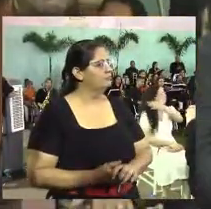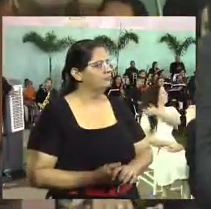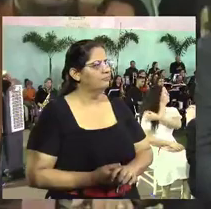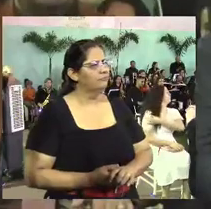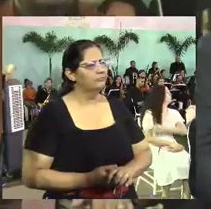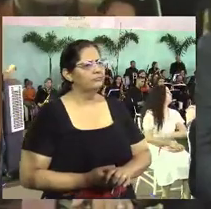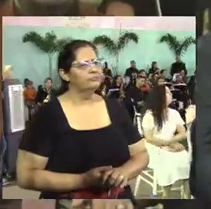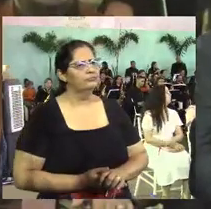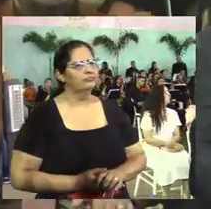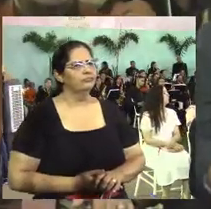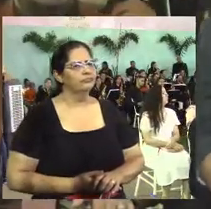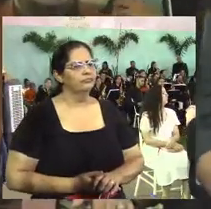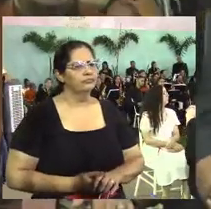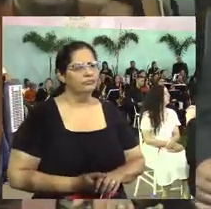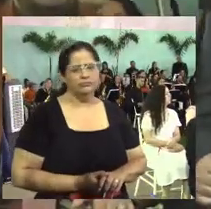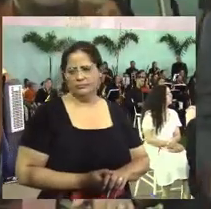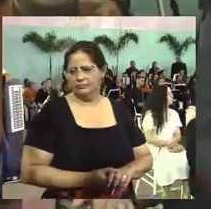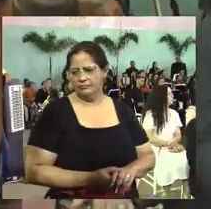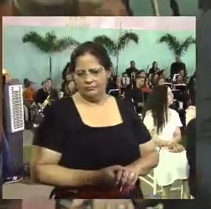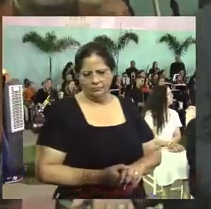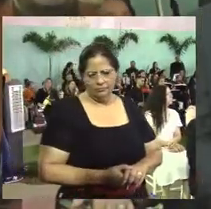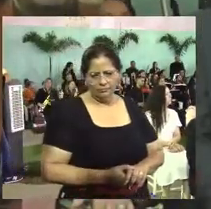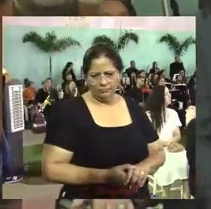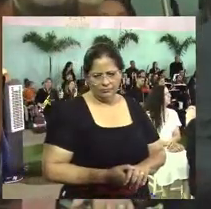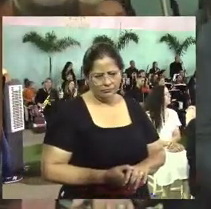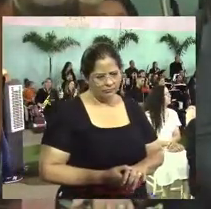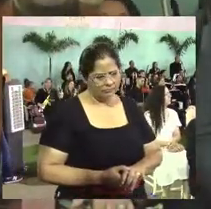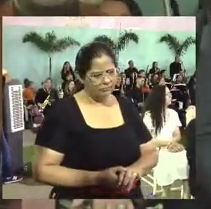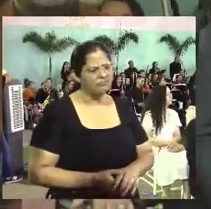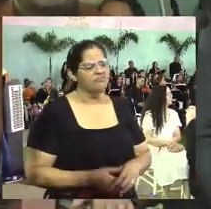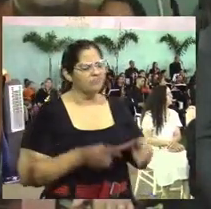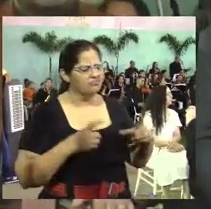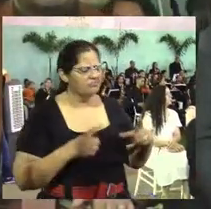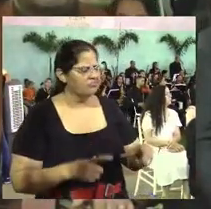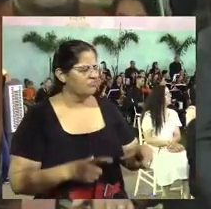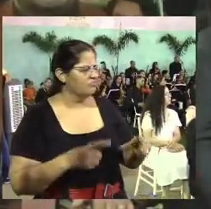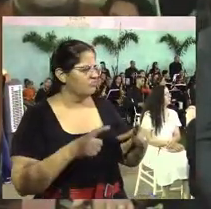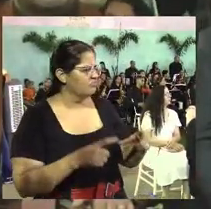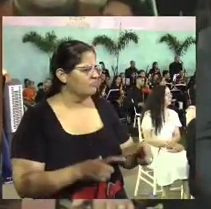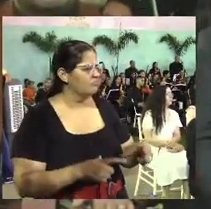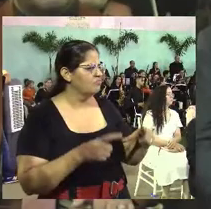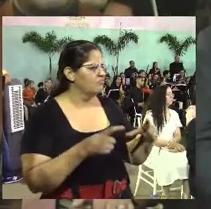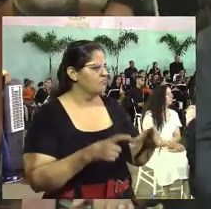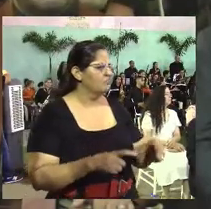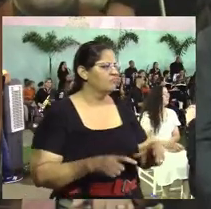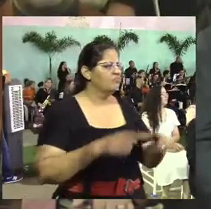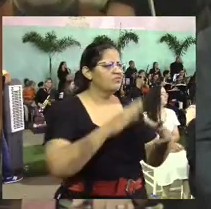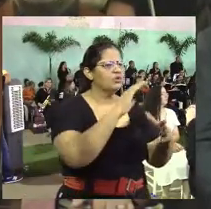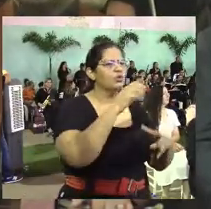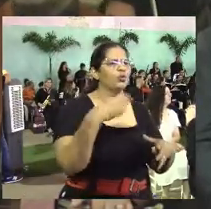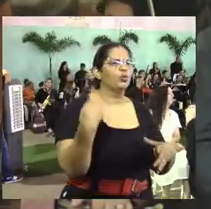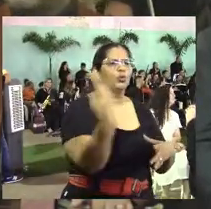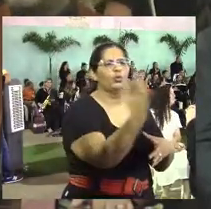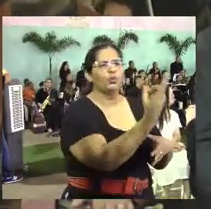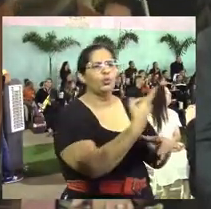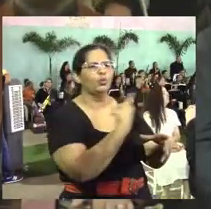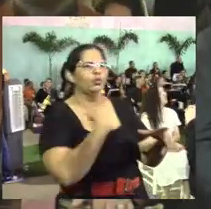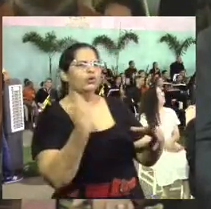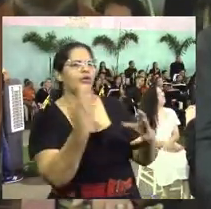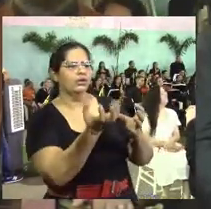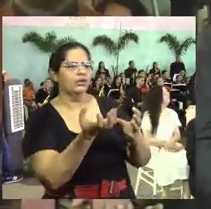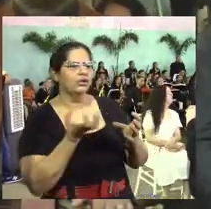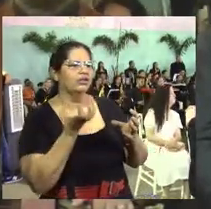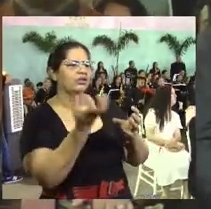Senhor eu sei que é meu esse lugar todos querem te adorar